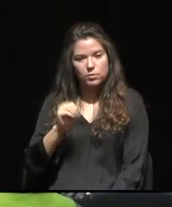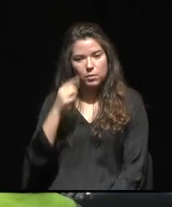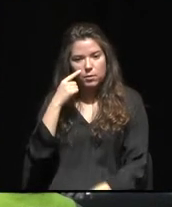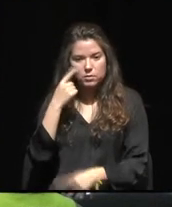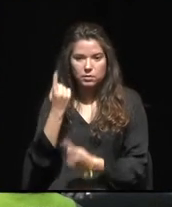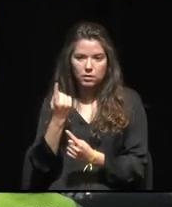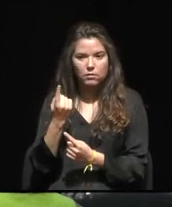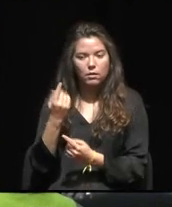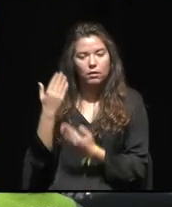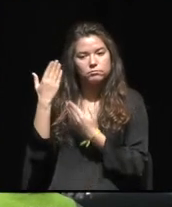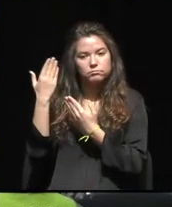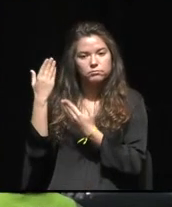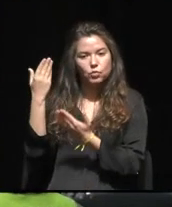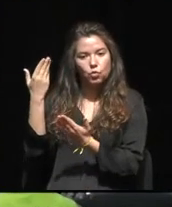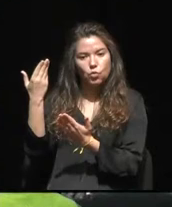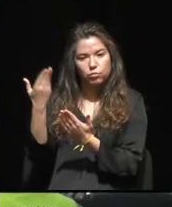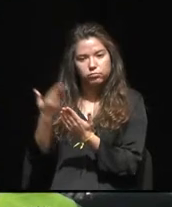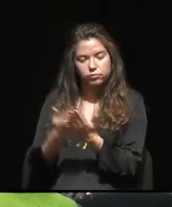Livre